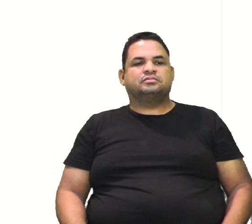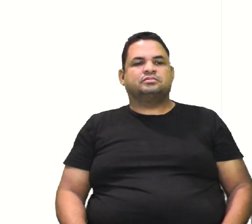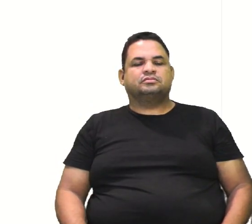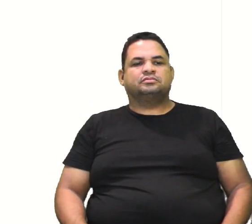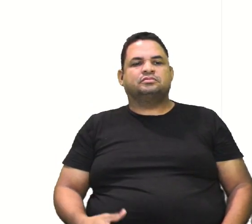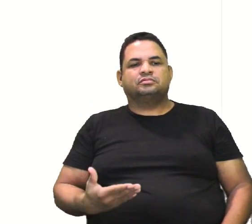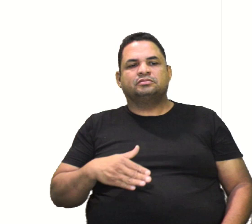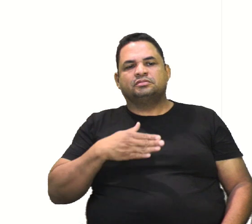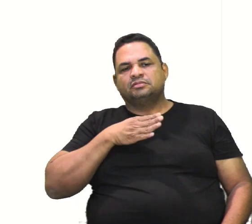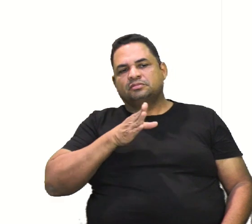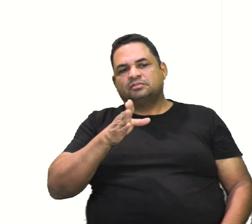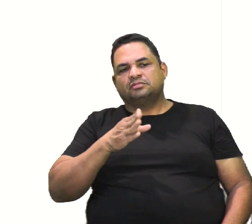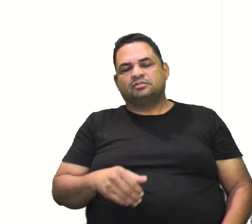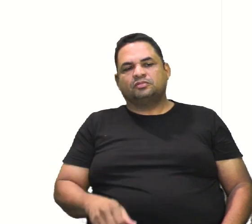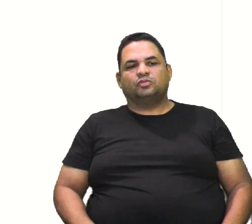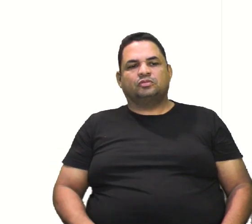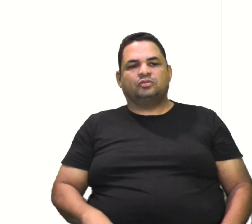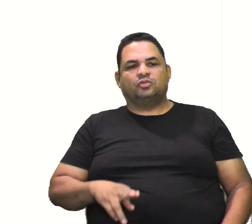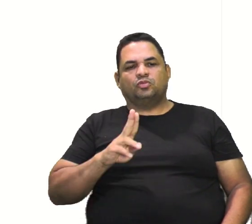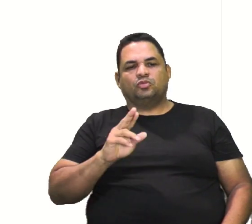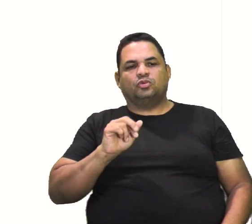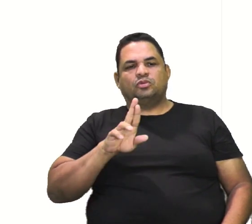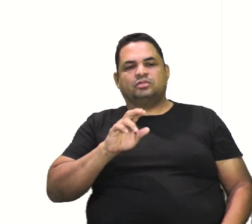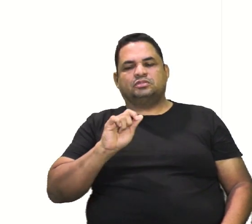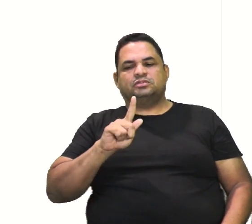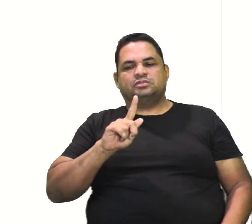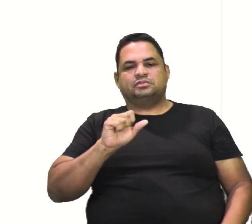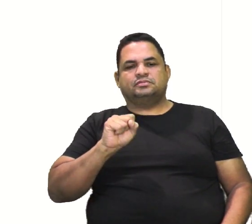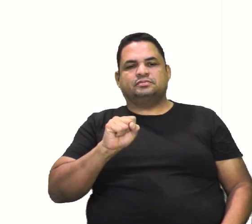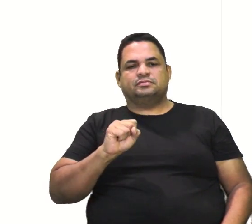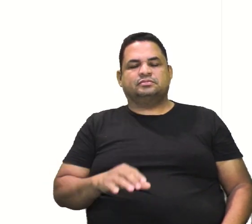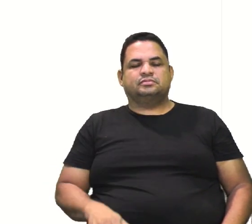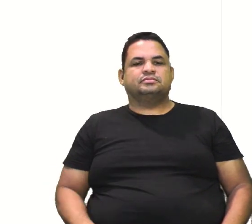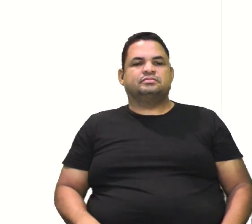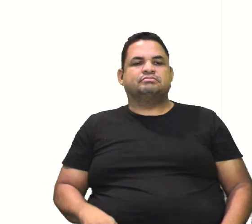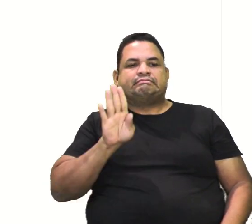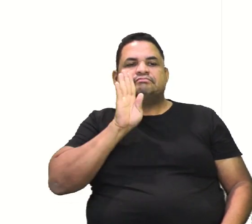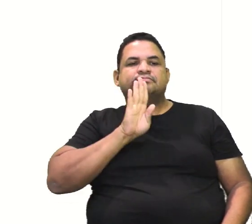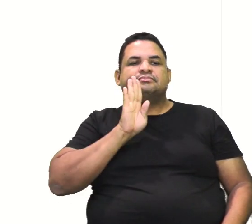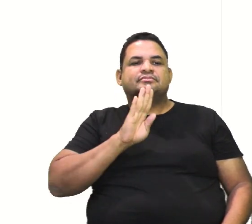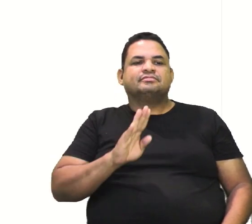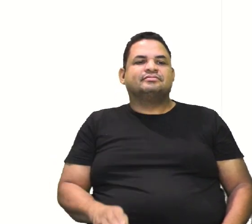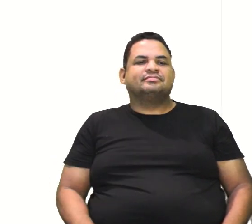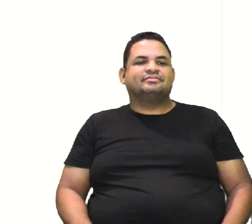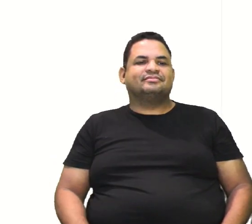Então a gente já passa direitinho para o R. Então fica URGS. Que legal.